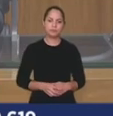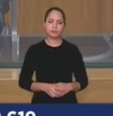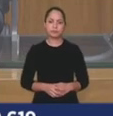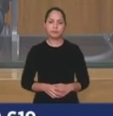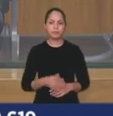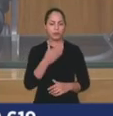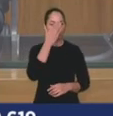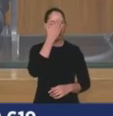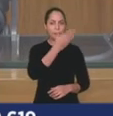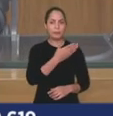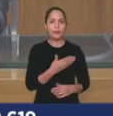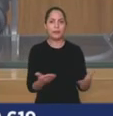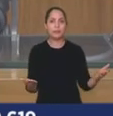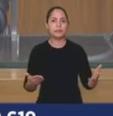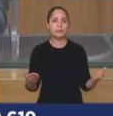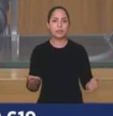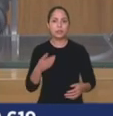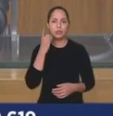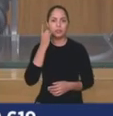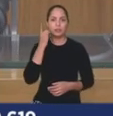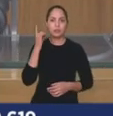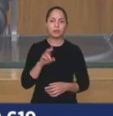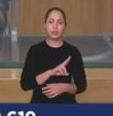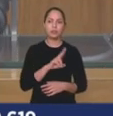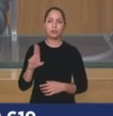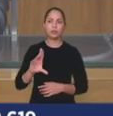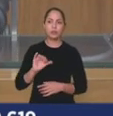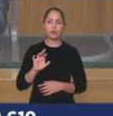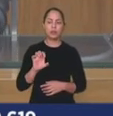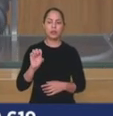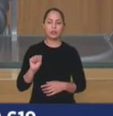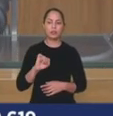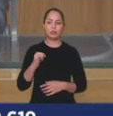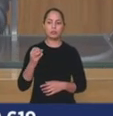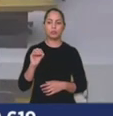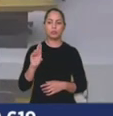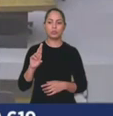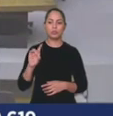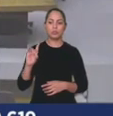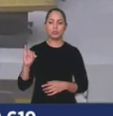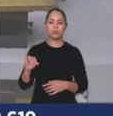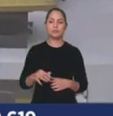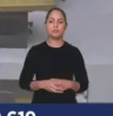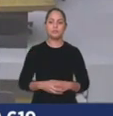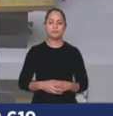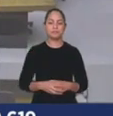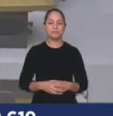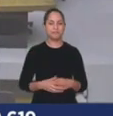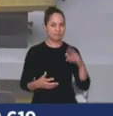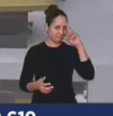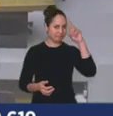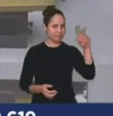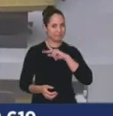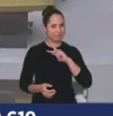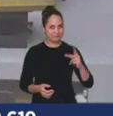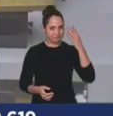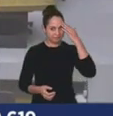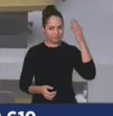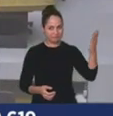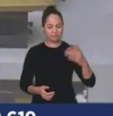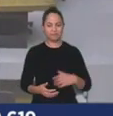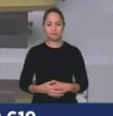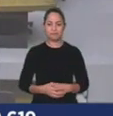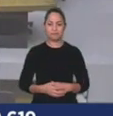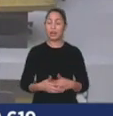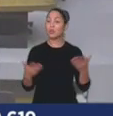Com a palavra o deputado Carlos Jordi, PSL do Estado do Rio de Janeiro. Obrigado, senhor presidente. Bom, finalmente chegamos